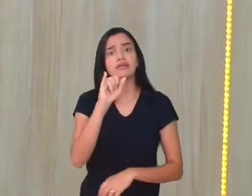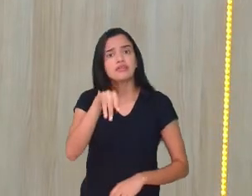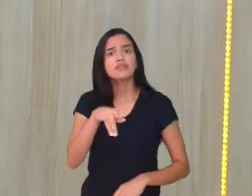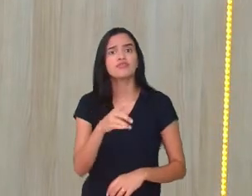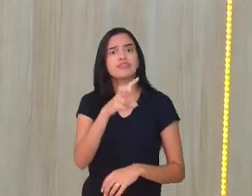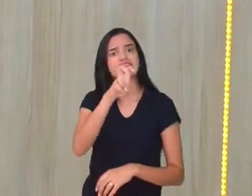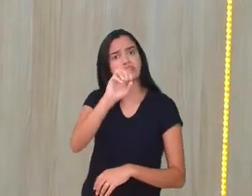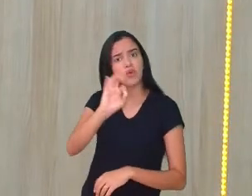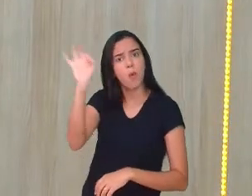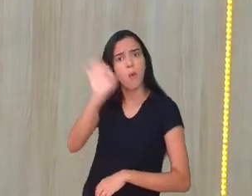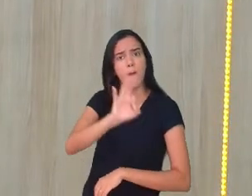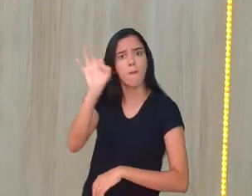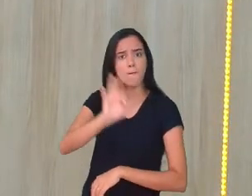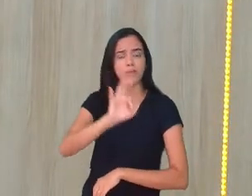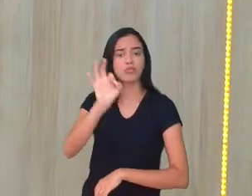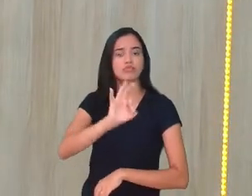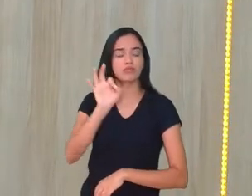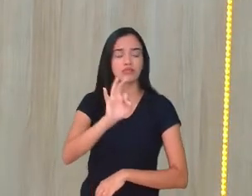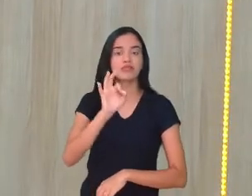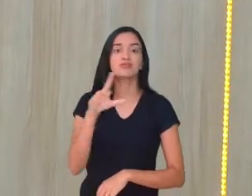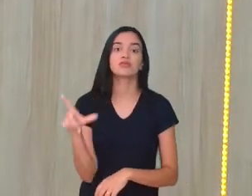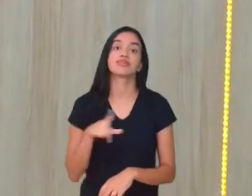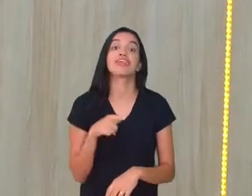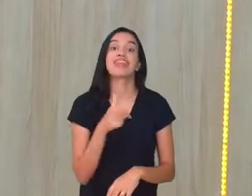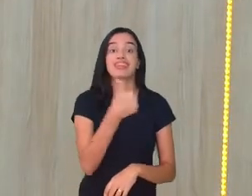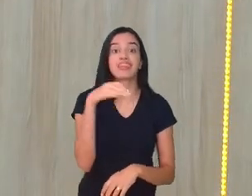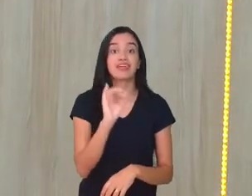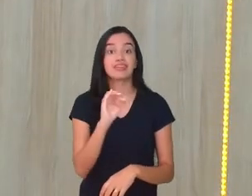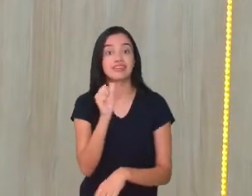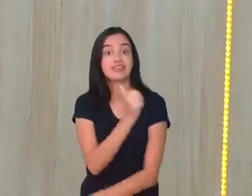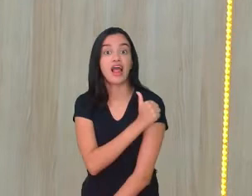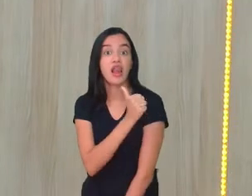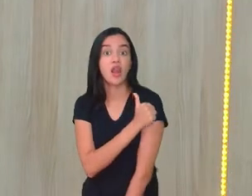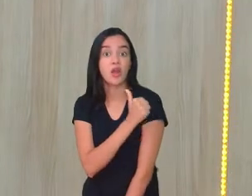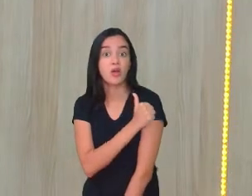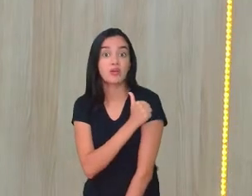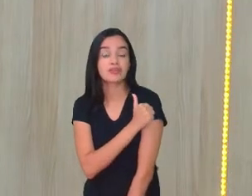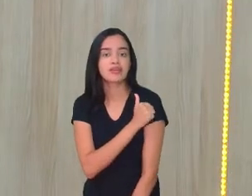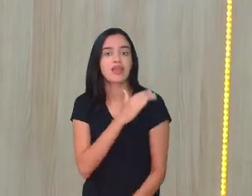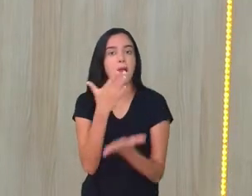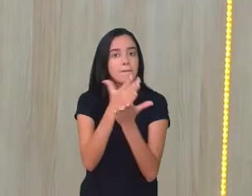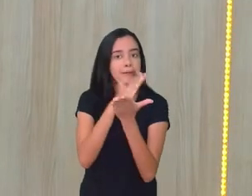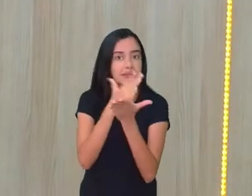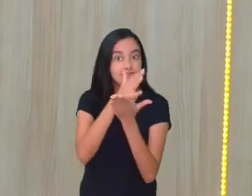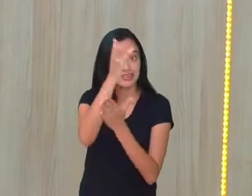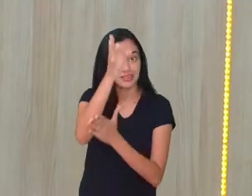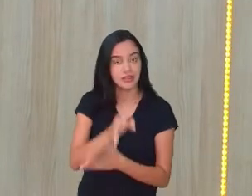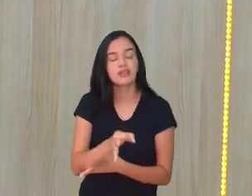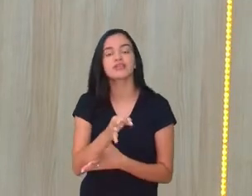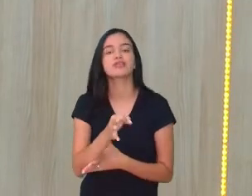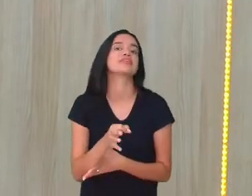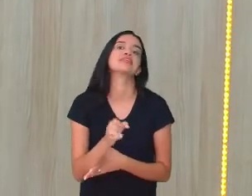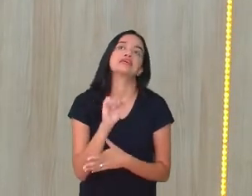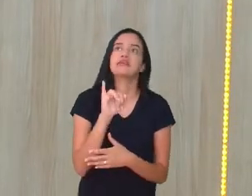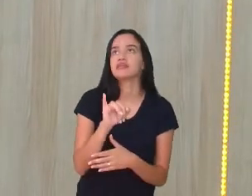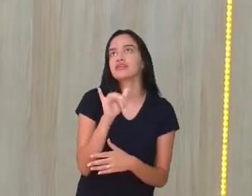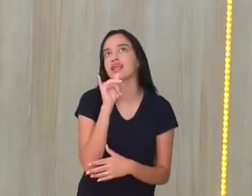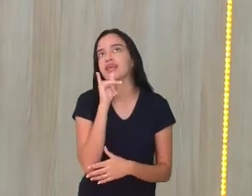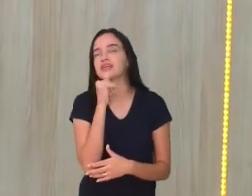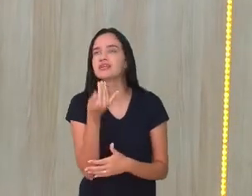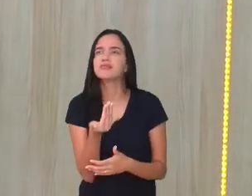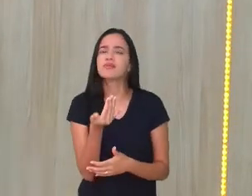fosse 50%, ali teria 10 alunos, né? Que é o quê? A metade, certo? Se